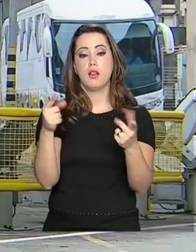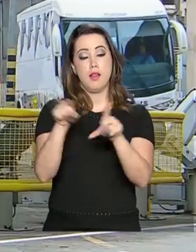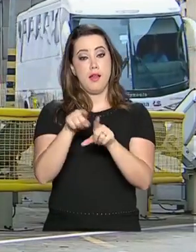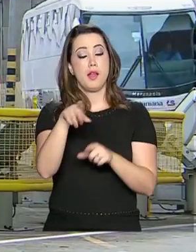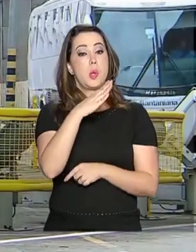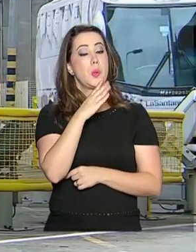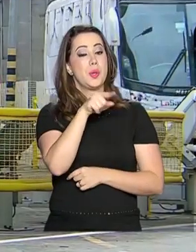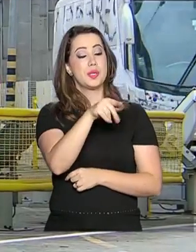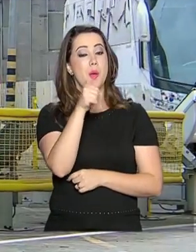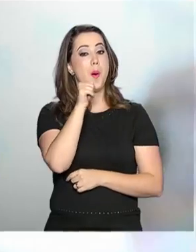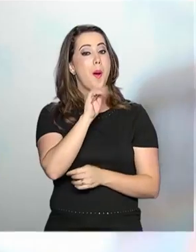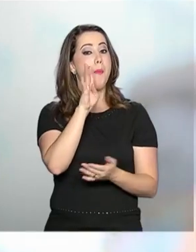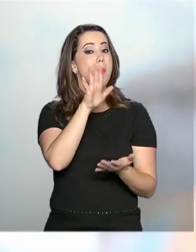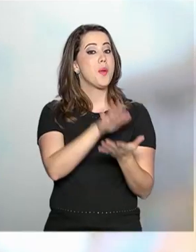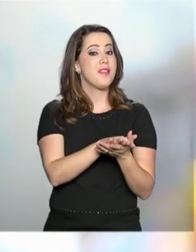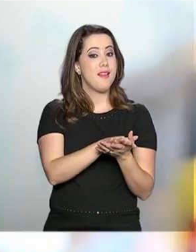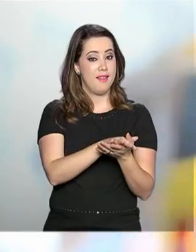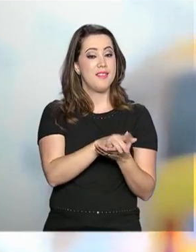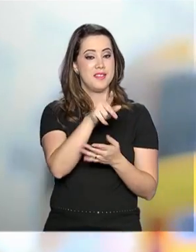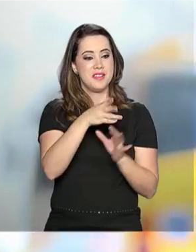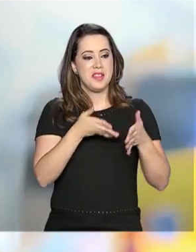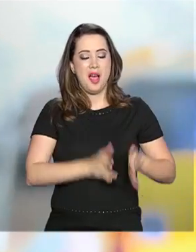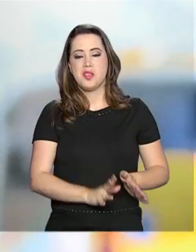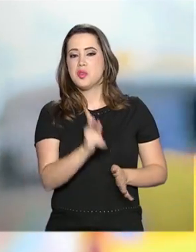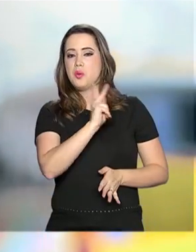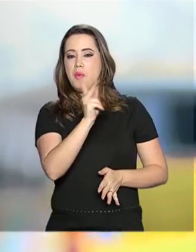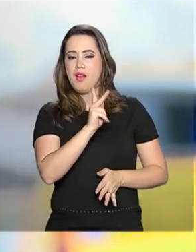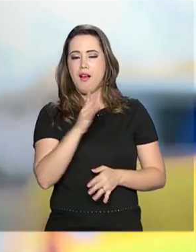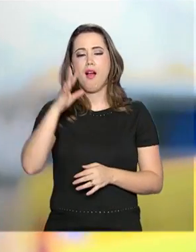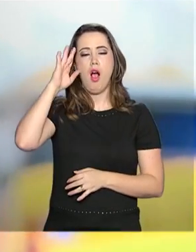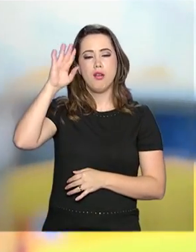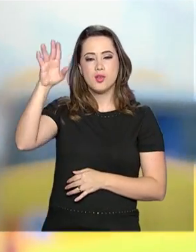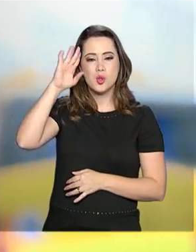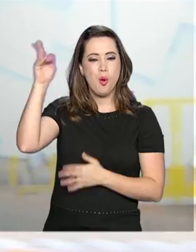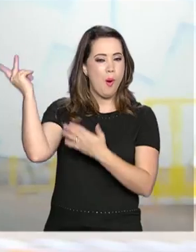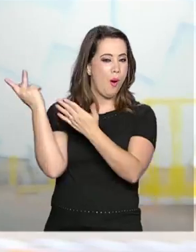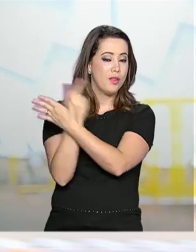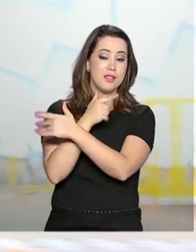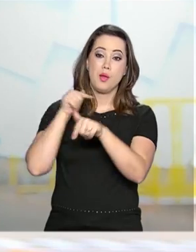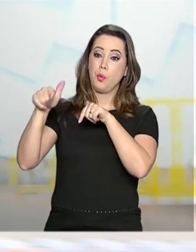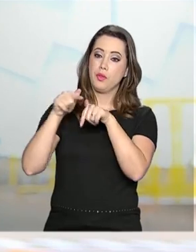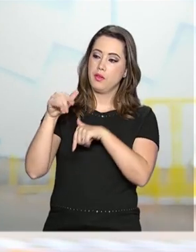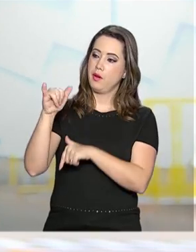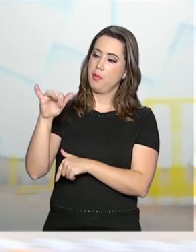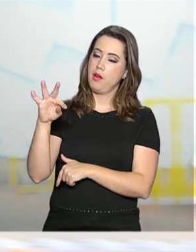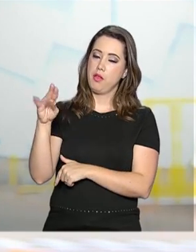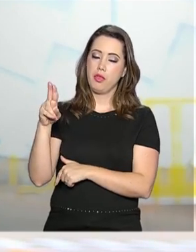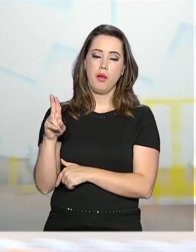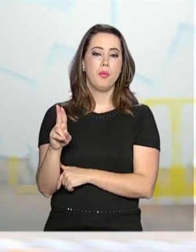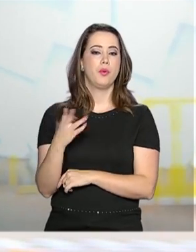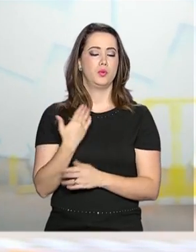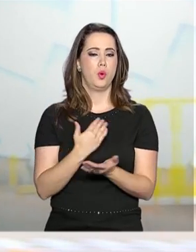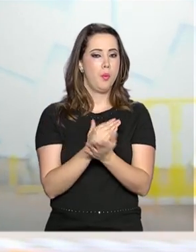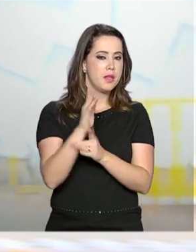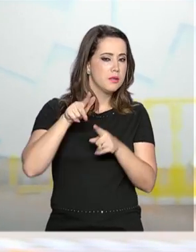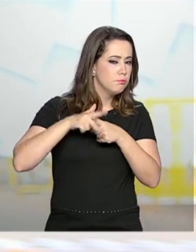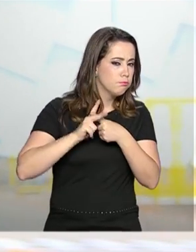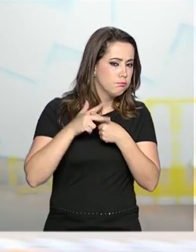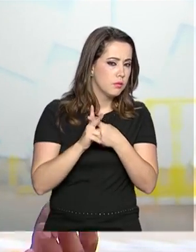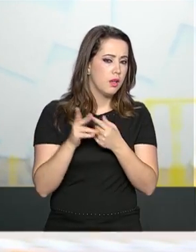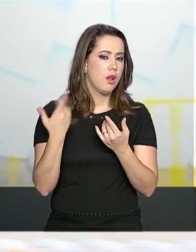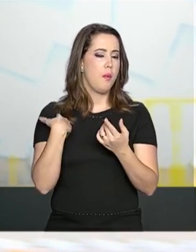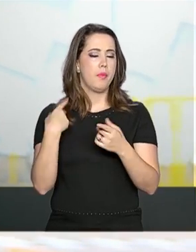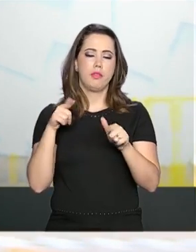paraguaia, e realizou um sonho, o de trabalhar em Itaipu. Comecei como executor de manutenção, onde era o trabalho bastante